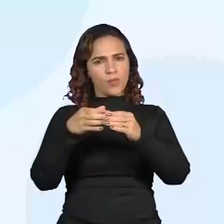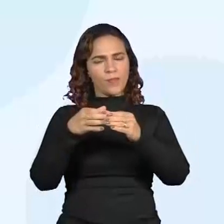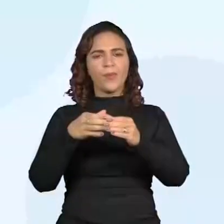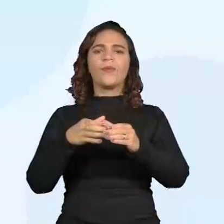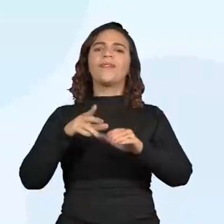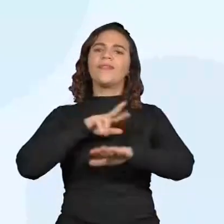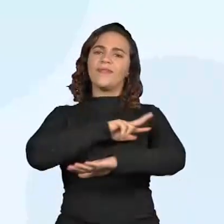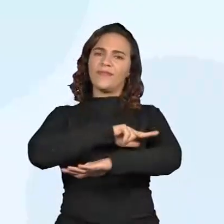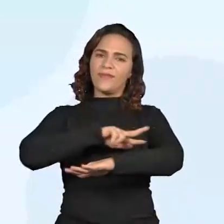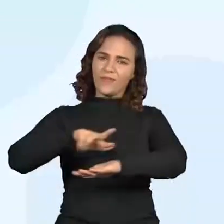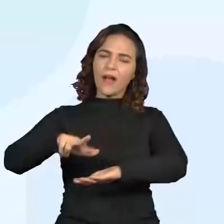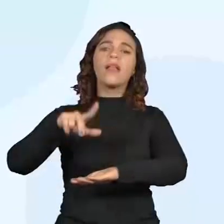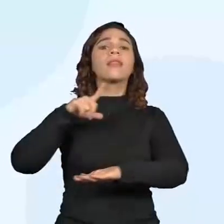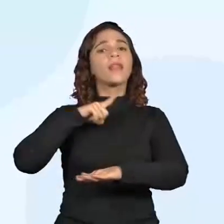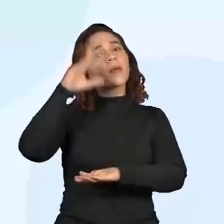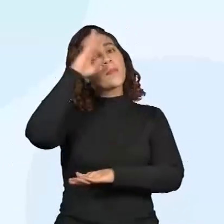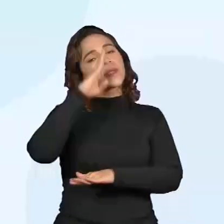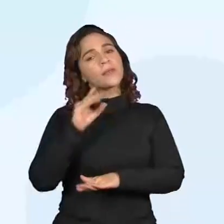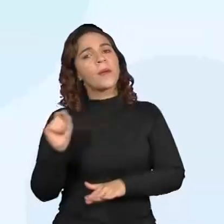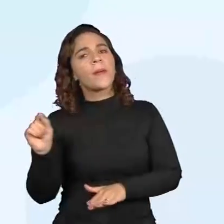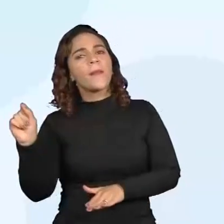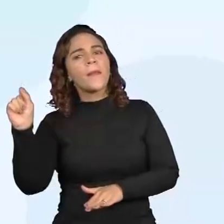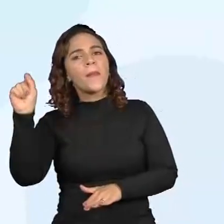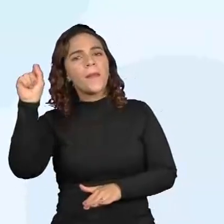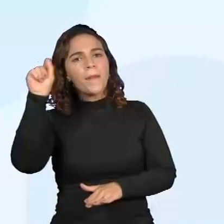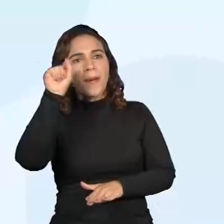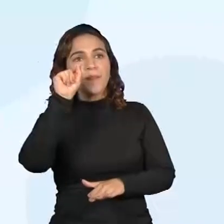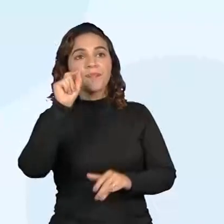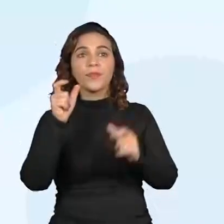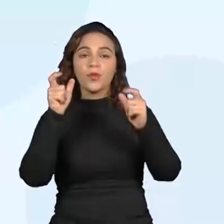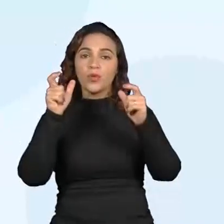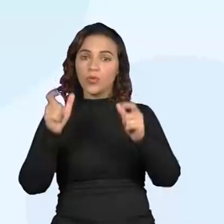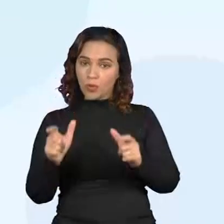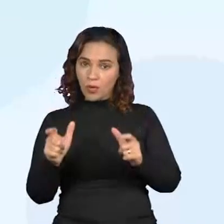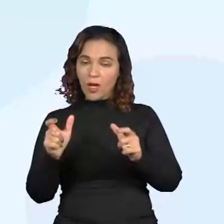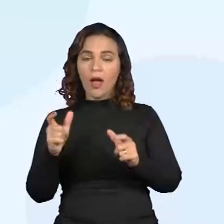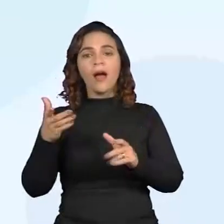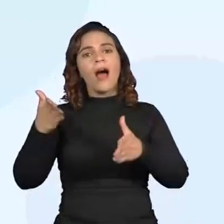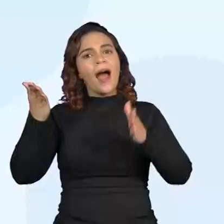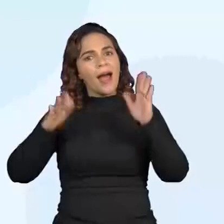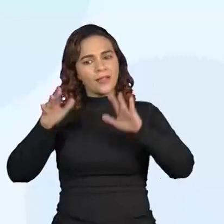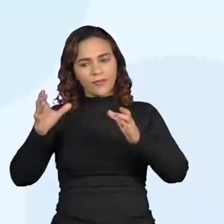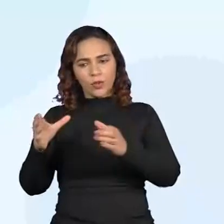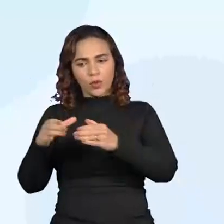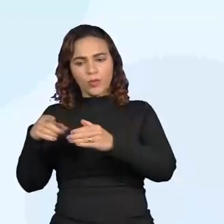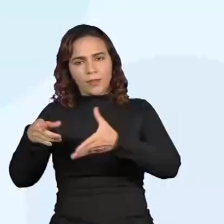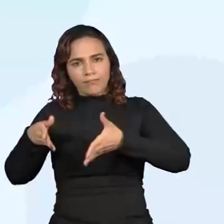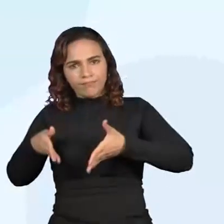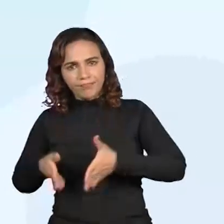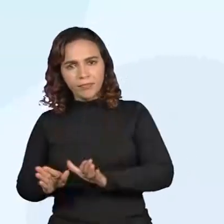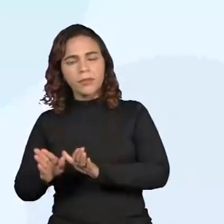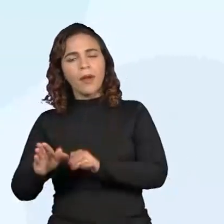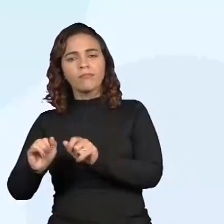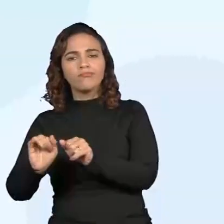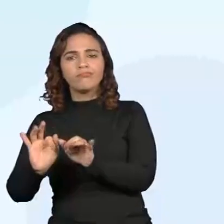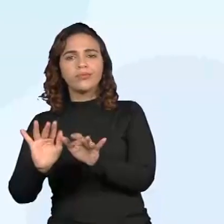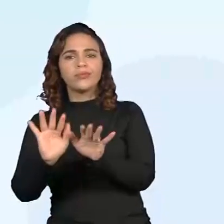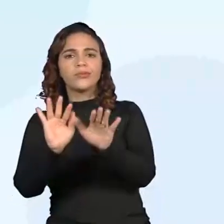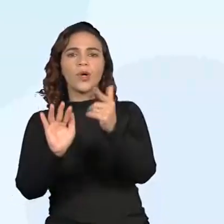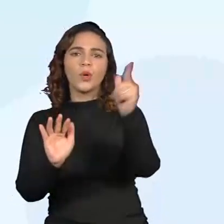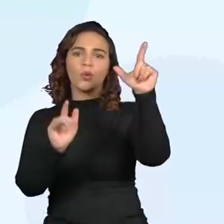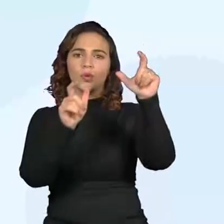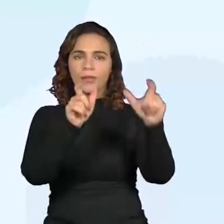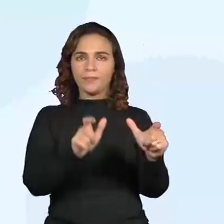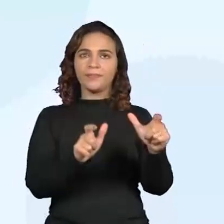o território brasileiro, ocupando lugares distantes de onde nasceram, de sua origem. Um exemplo é